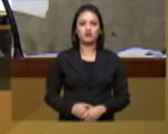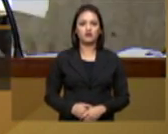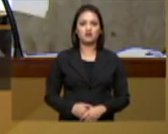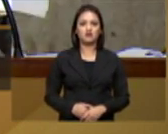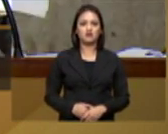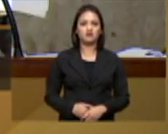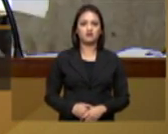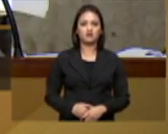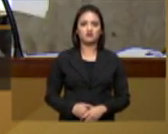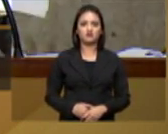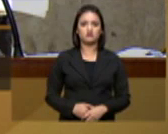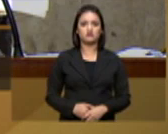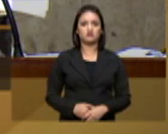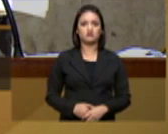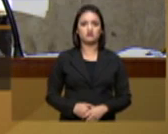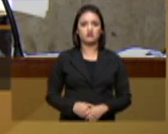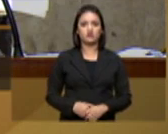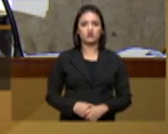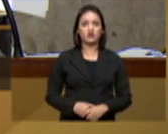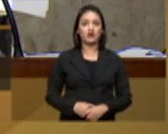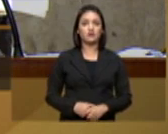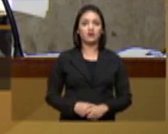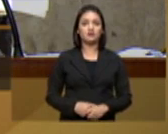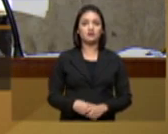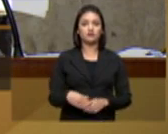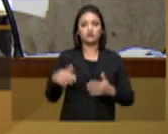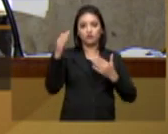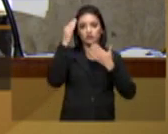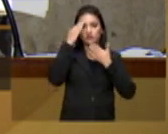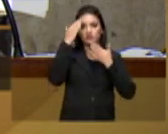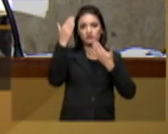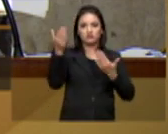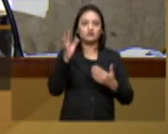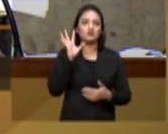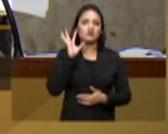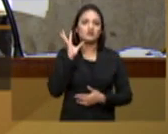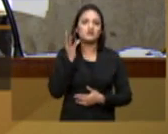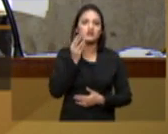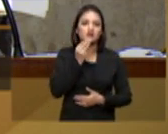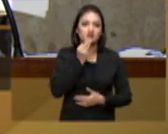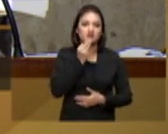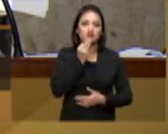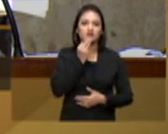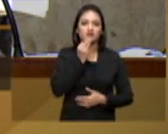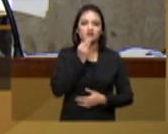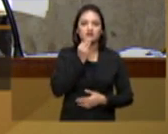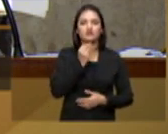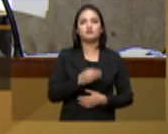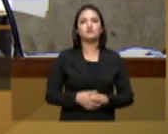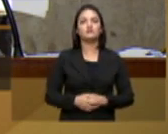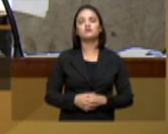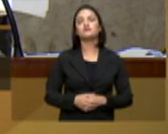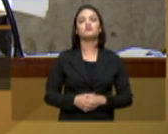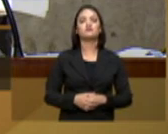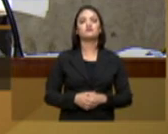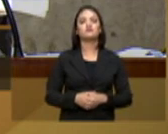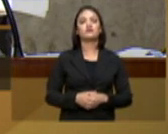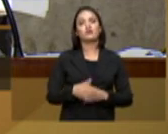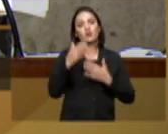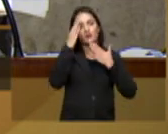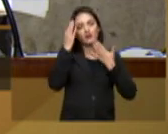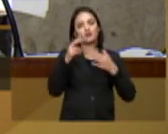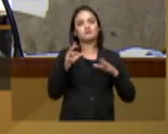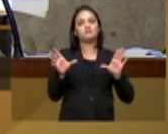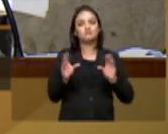Muito obrigada, ministro Dias Toffoli, por esta bela síntese dos dois profícuos votos que nos encaminhou